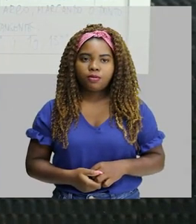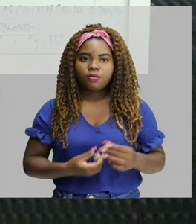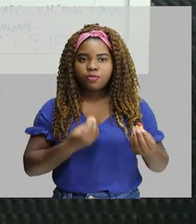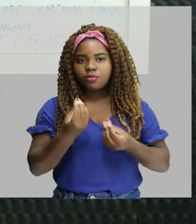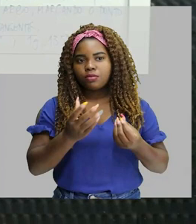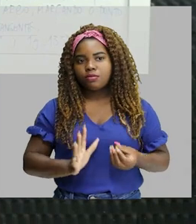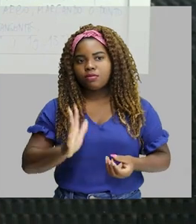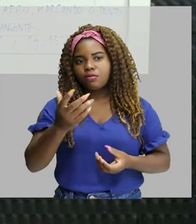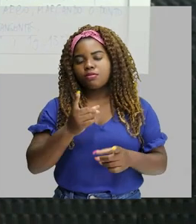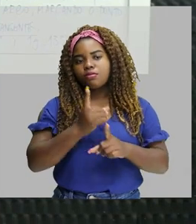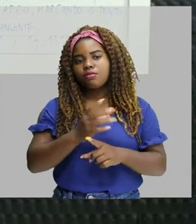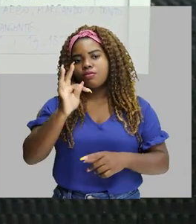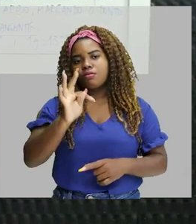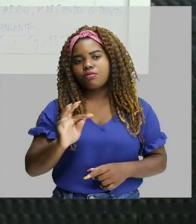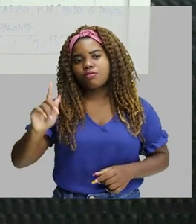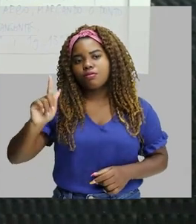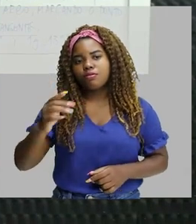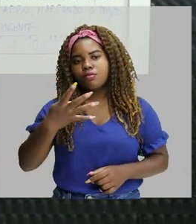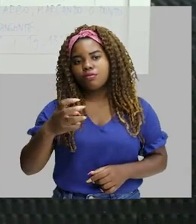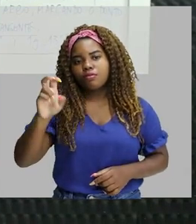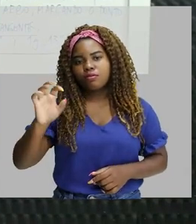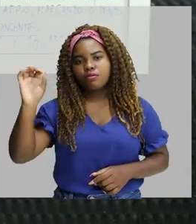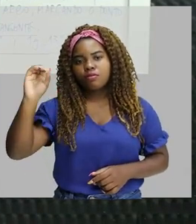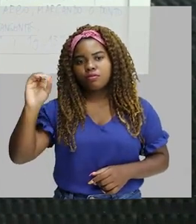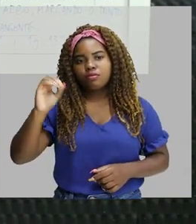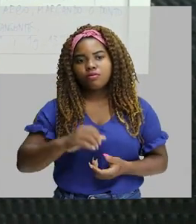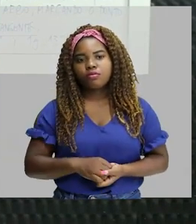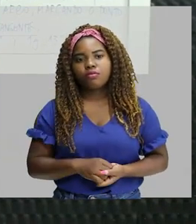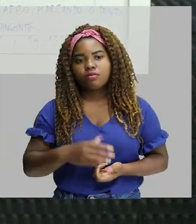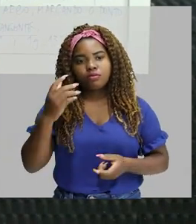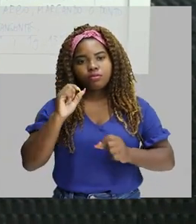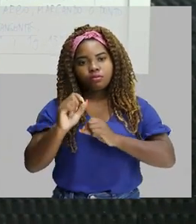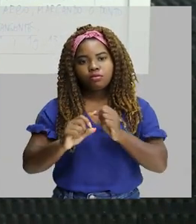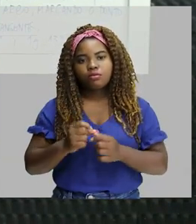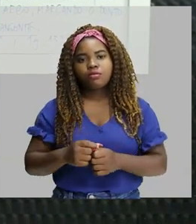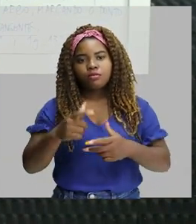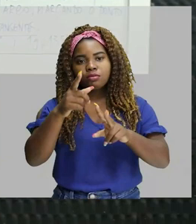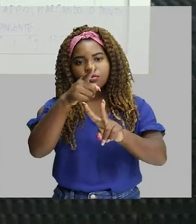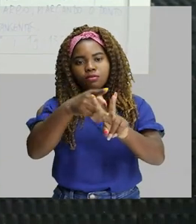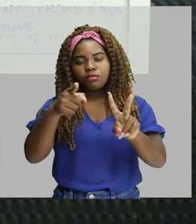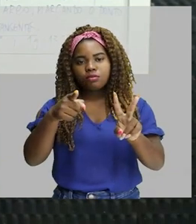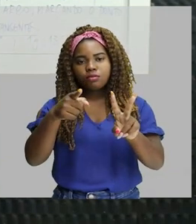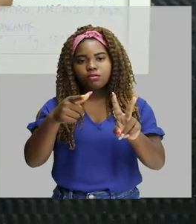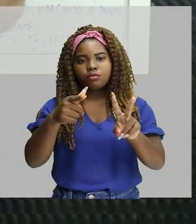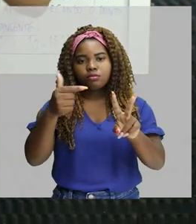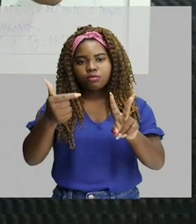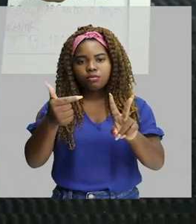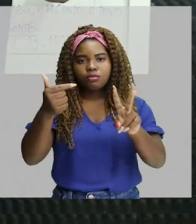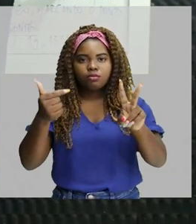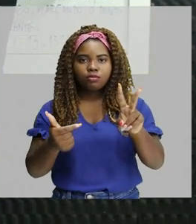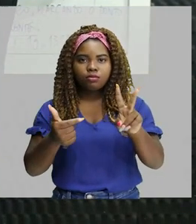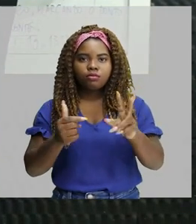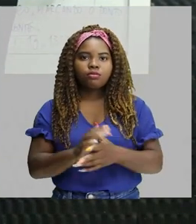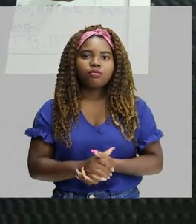a tangente de 45º a gente sabe que a tangente de 45º é √2 so 2 ó tá então